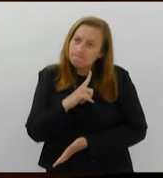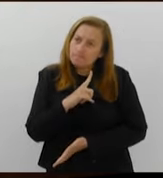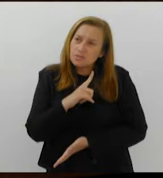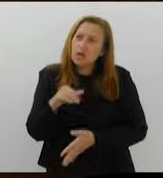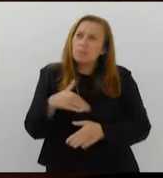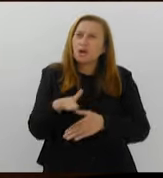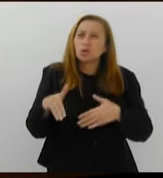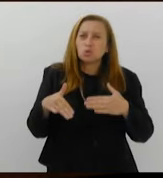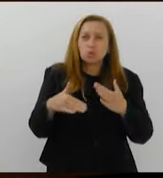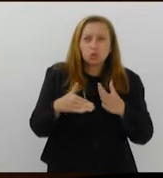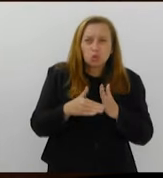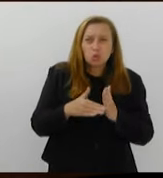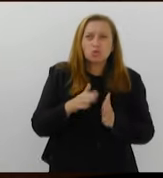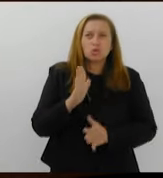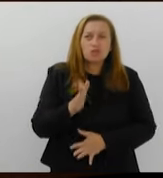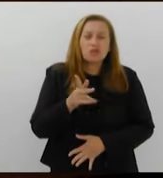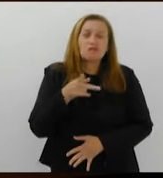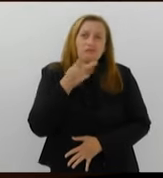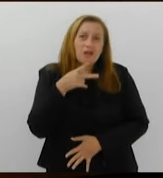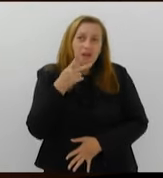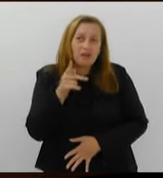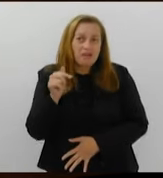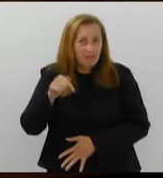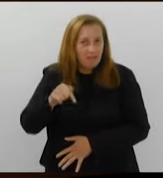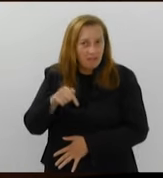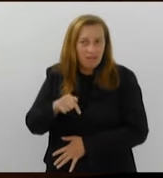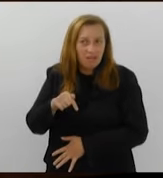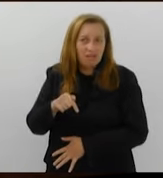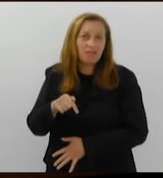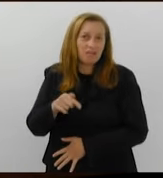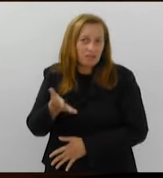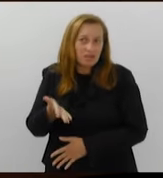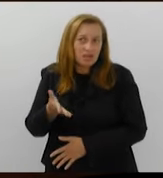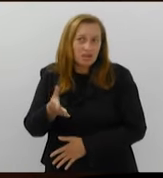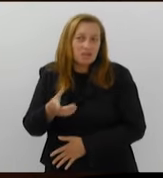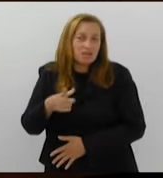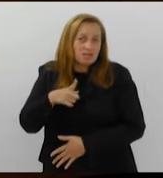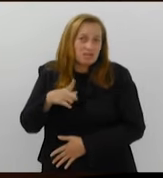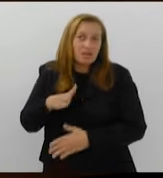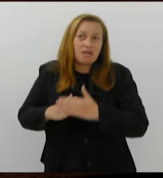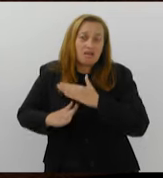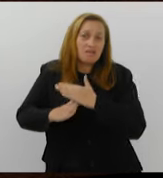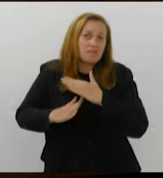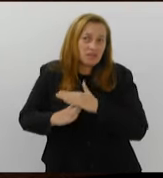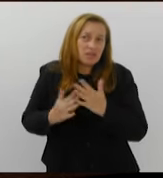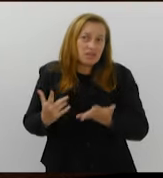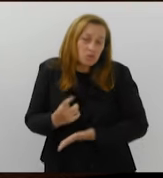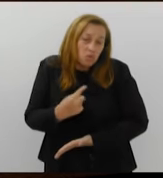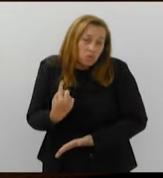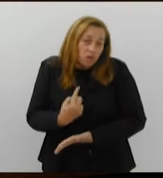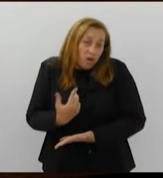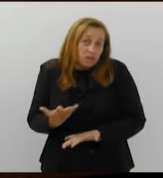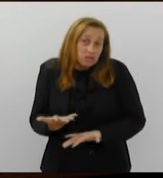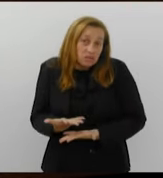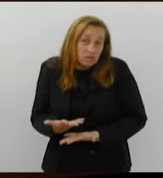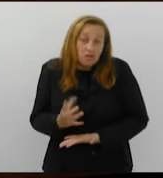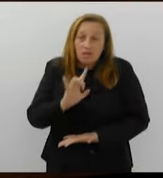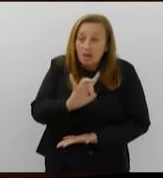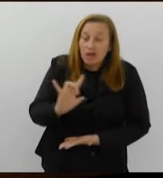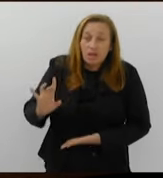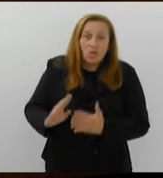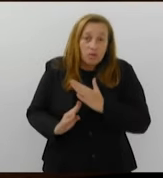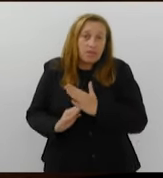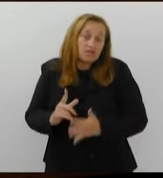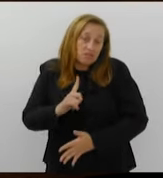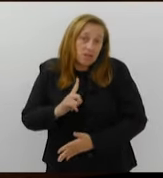esses irmãos que portam alguma limitação, como nós mesmos, cada um de nós